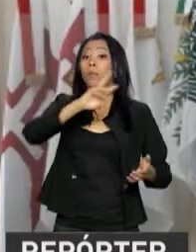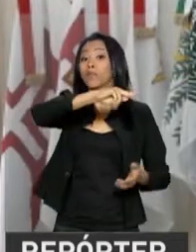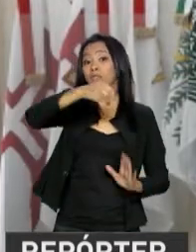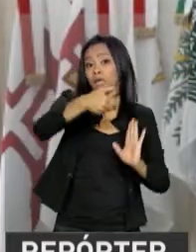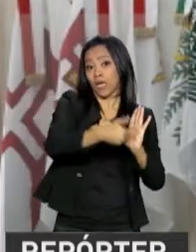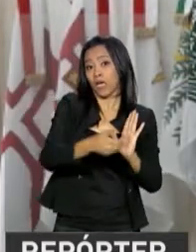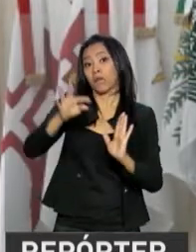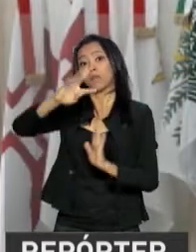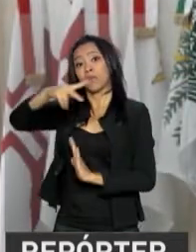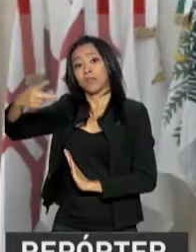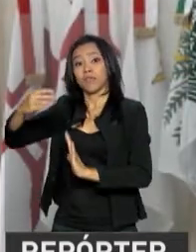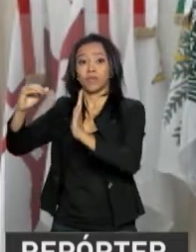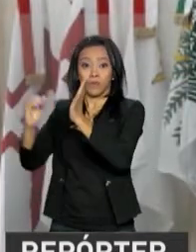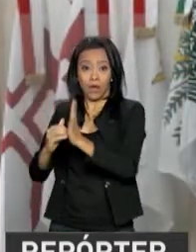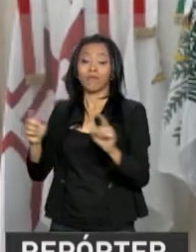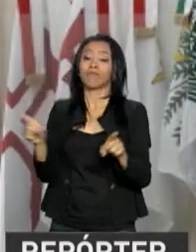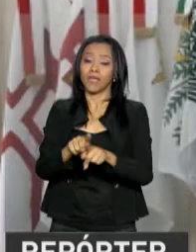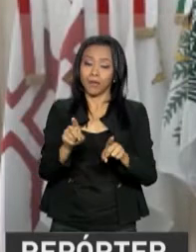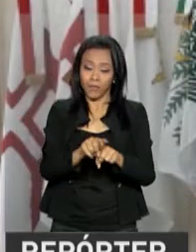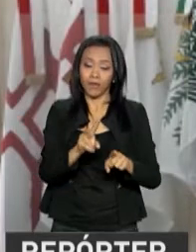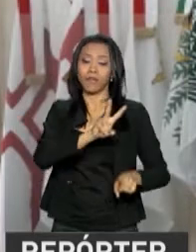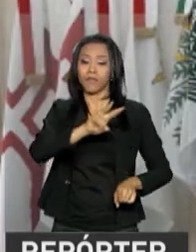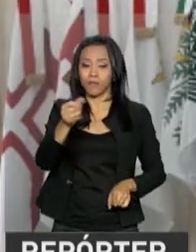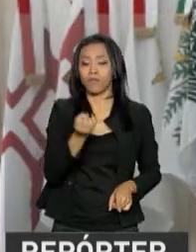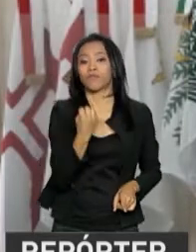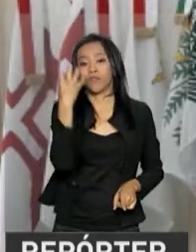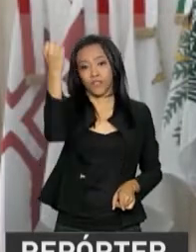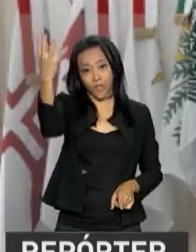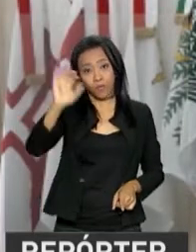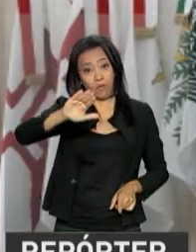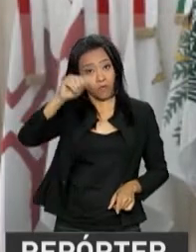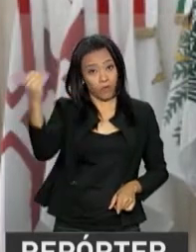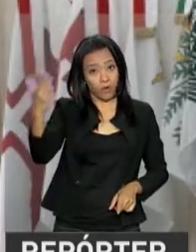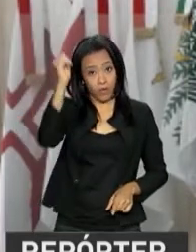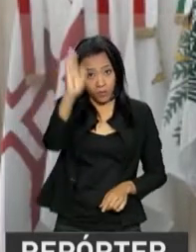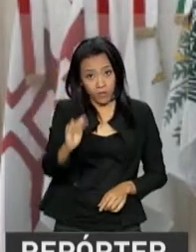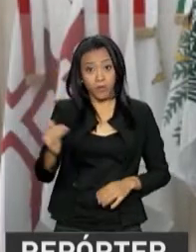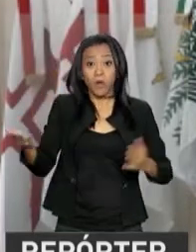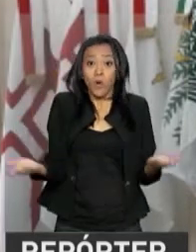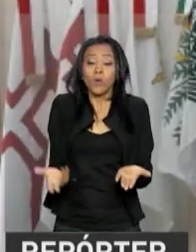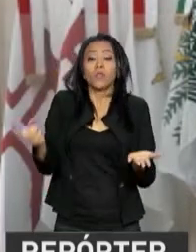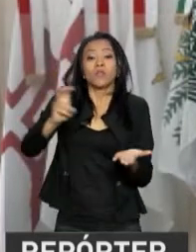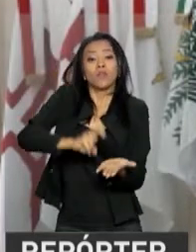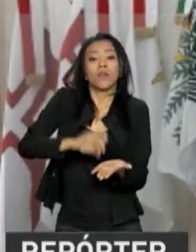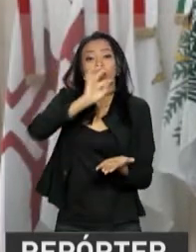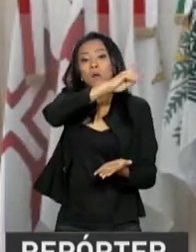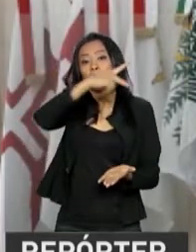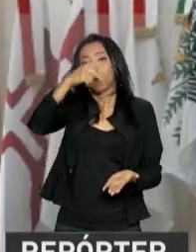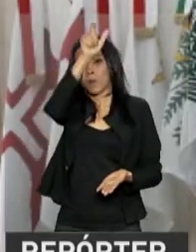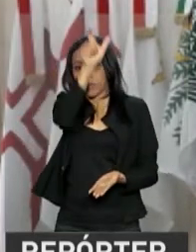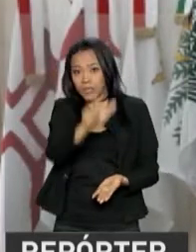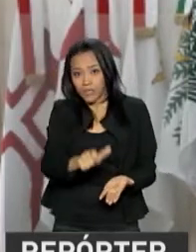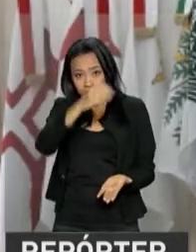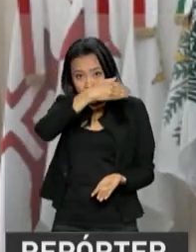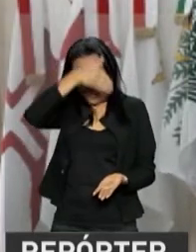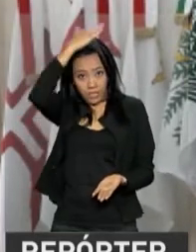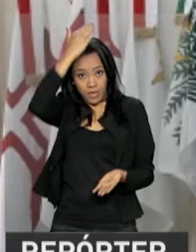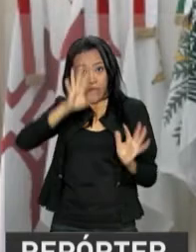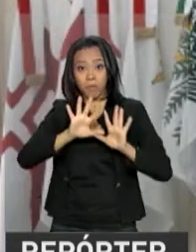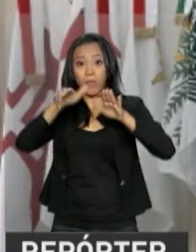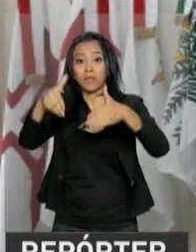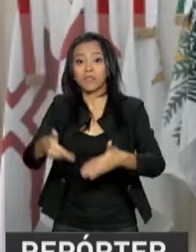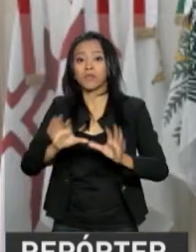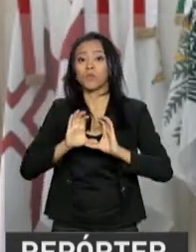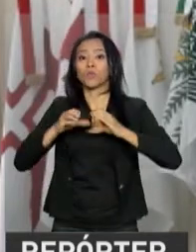estão em viagem ao exterior hoje amanhã ou prudente missão dele participar na cúpula das américas em